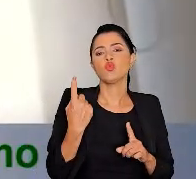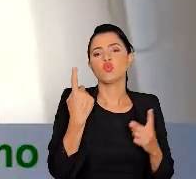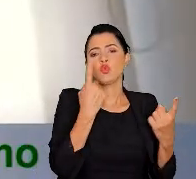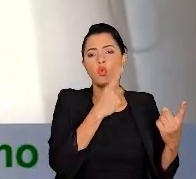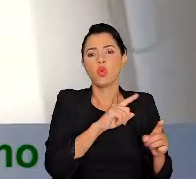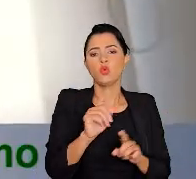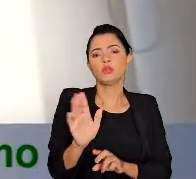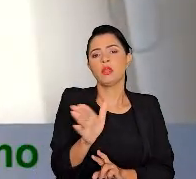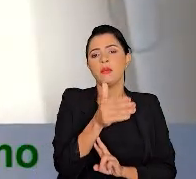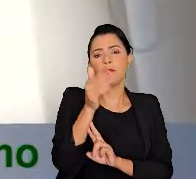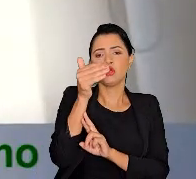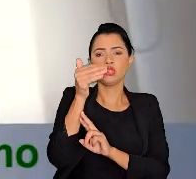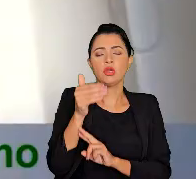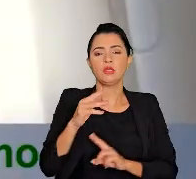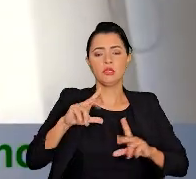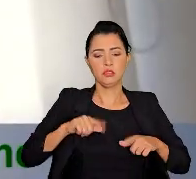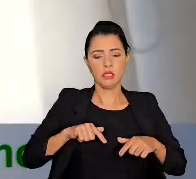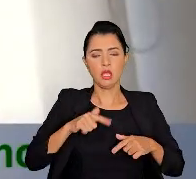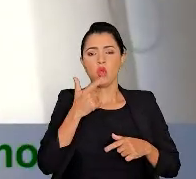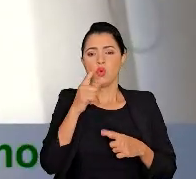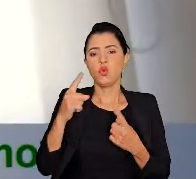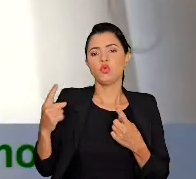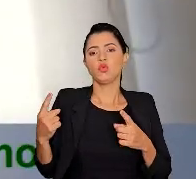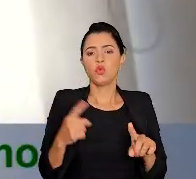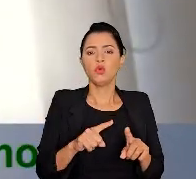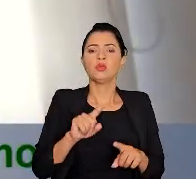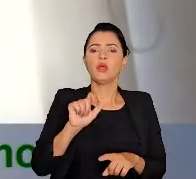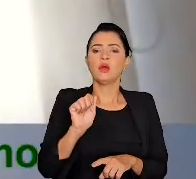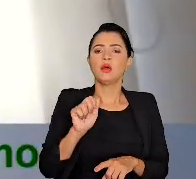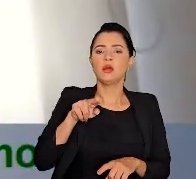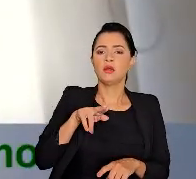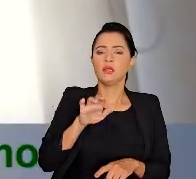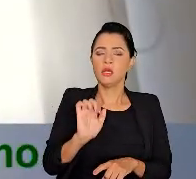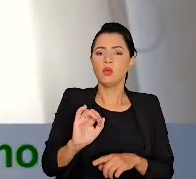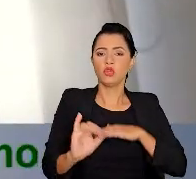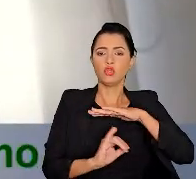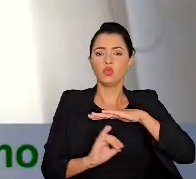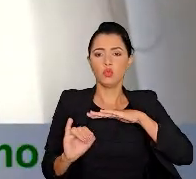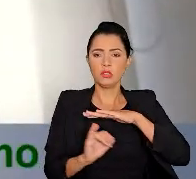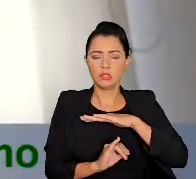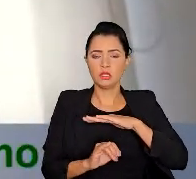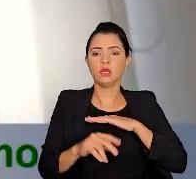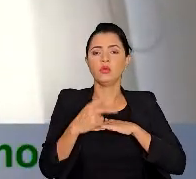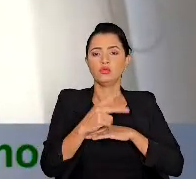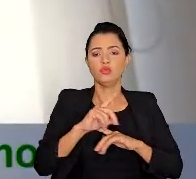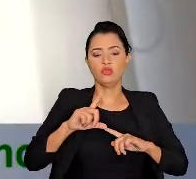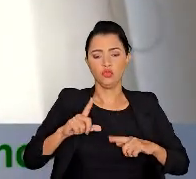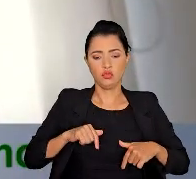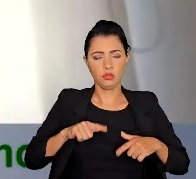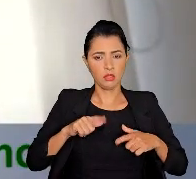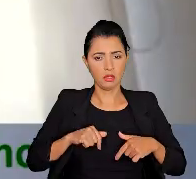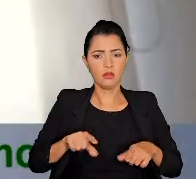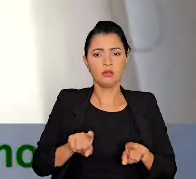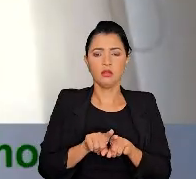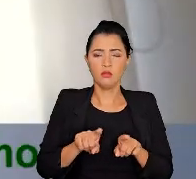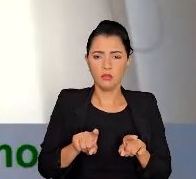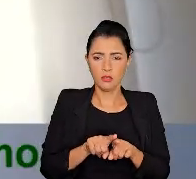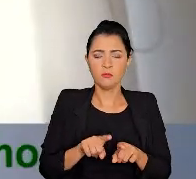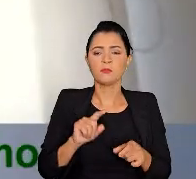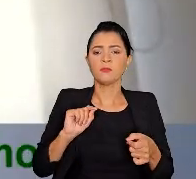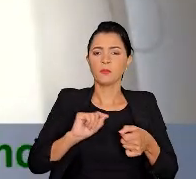de Israel e outro contra a AMIA, uma instituição beneficente judaica, ambos em Buenos Aires,